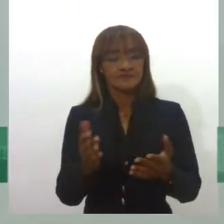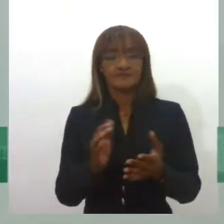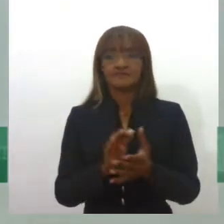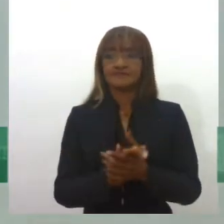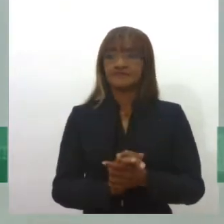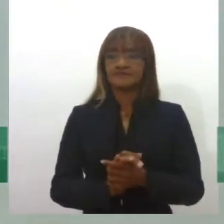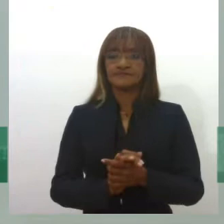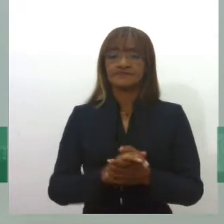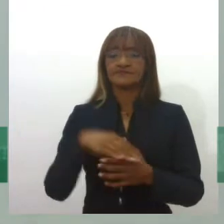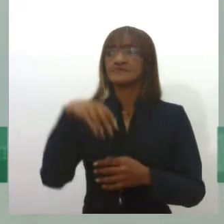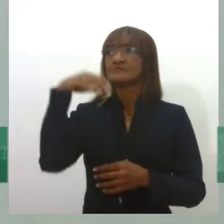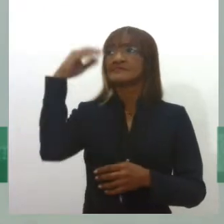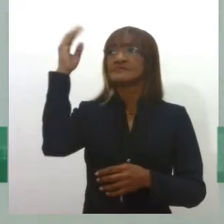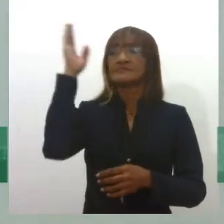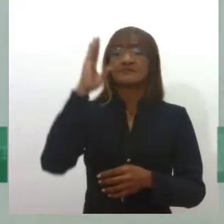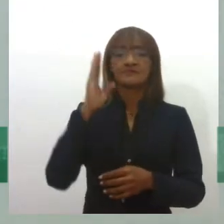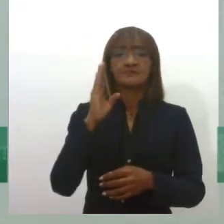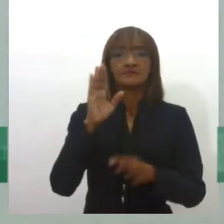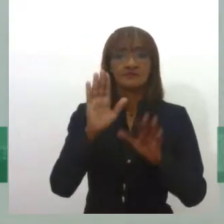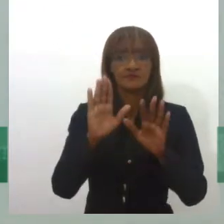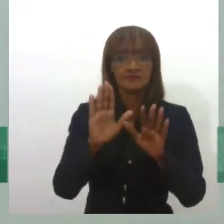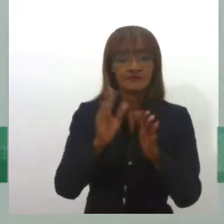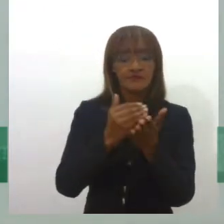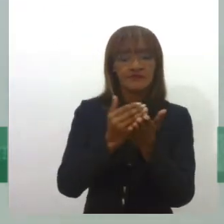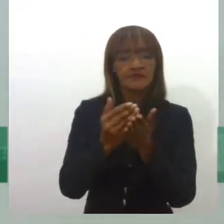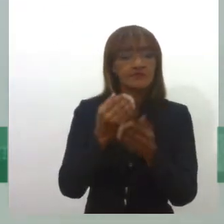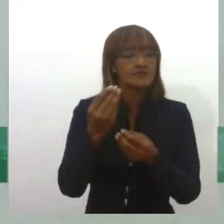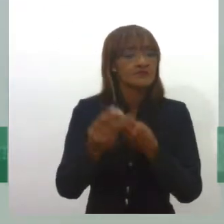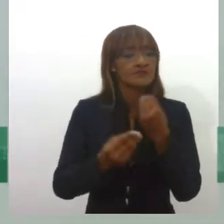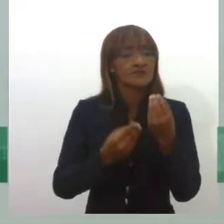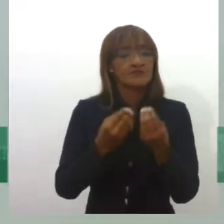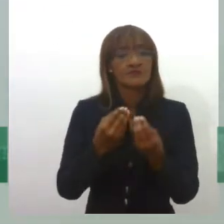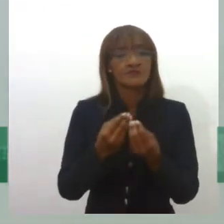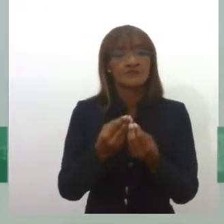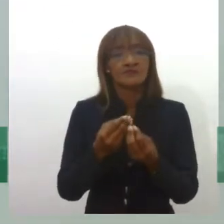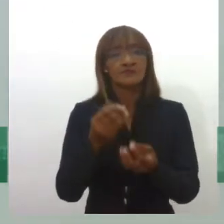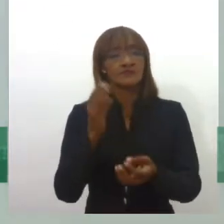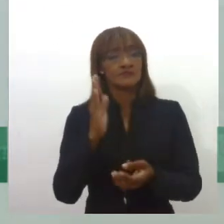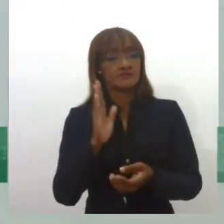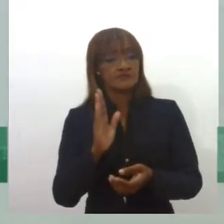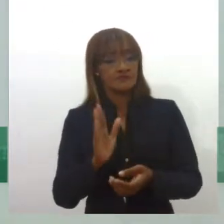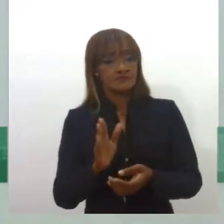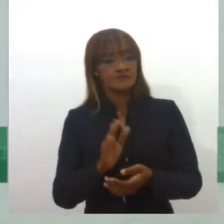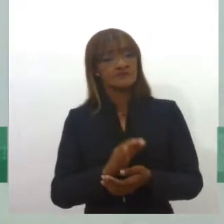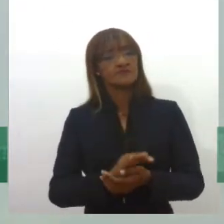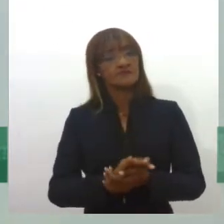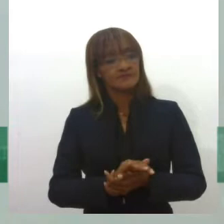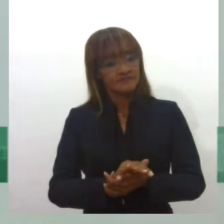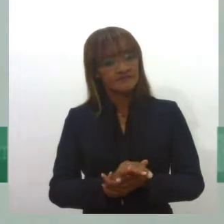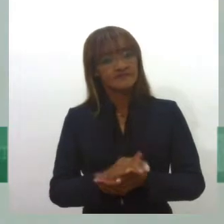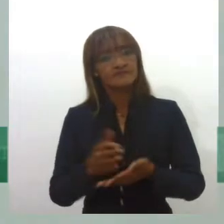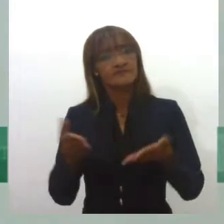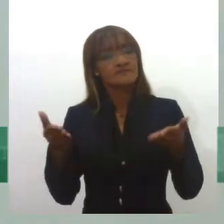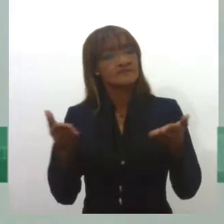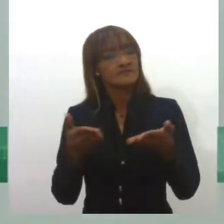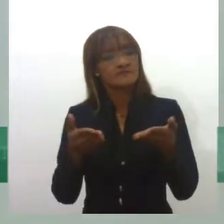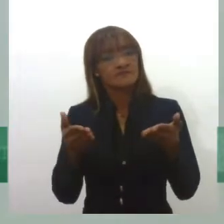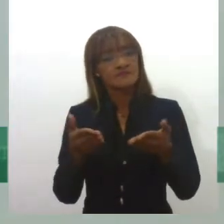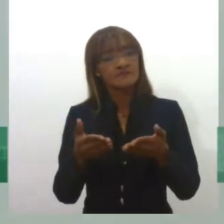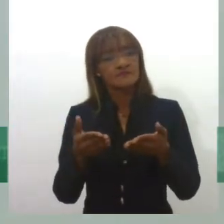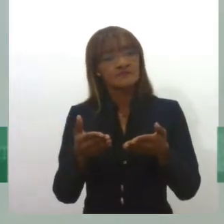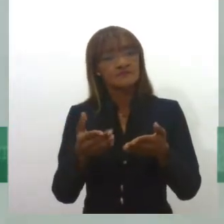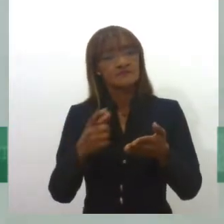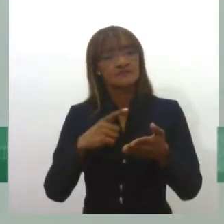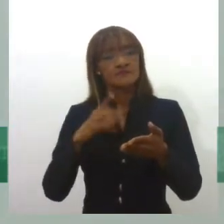tudo isto começou? O Brasil é signatário de uma iniciativa das